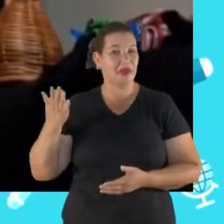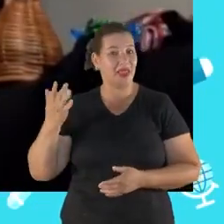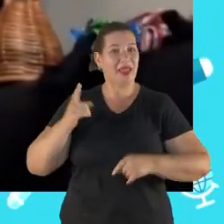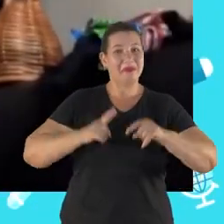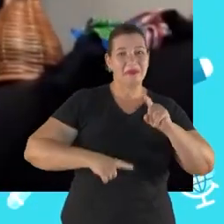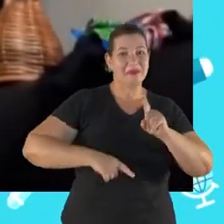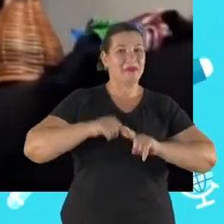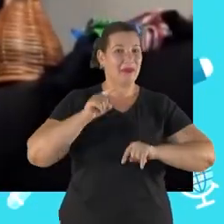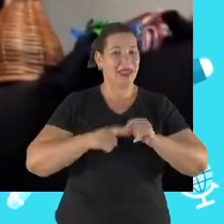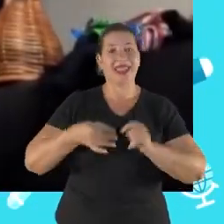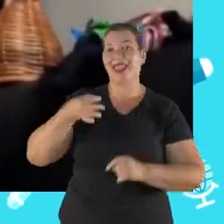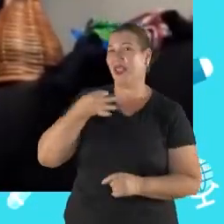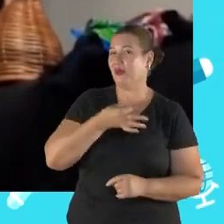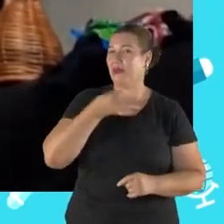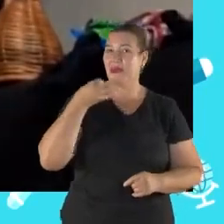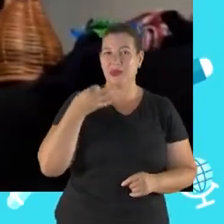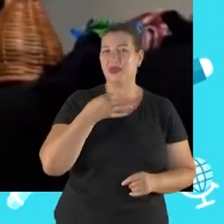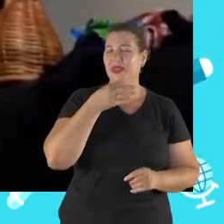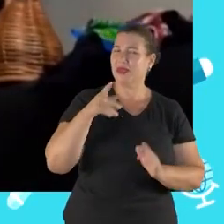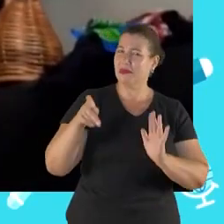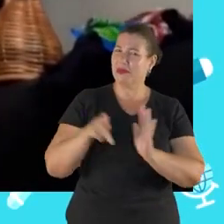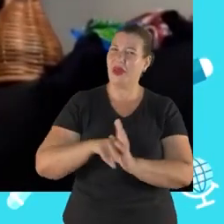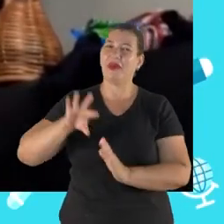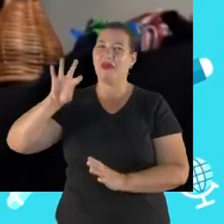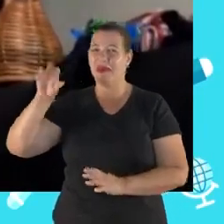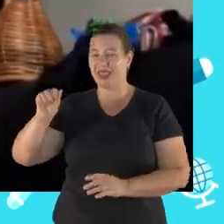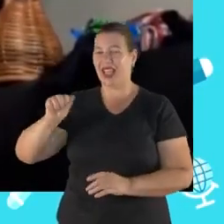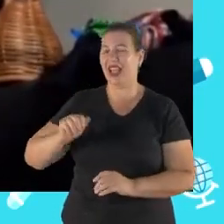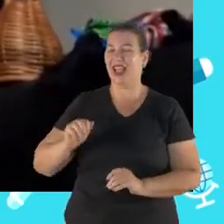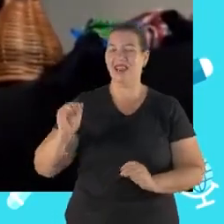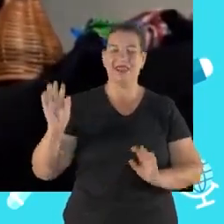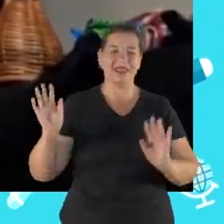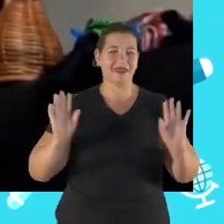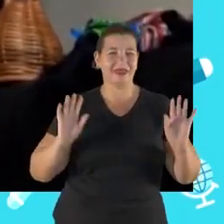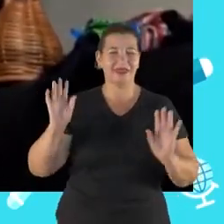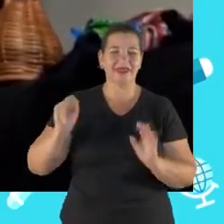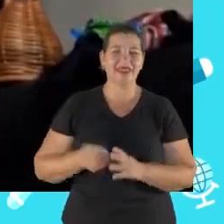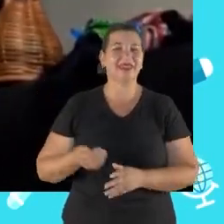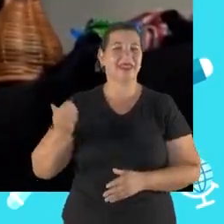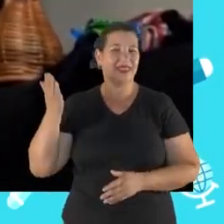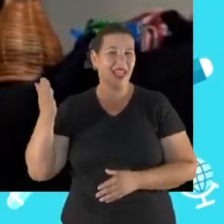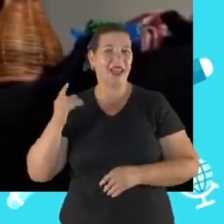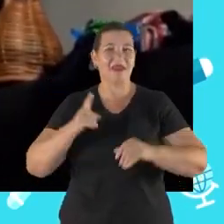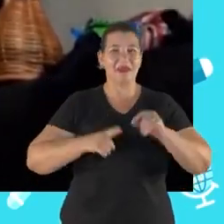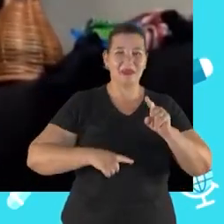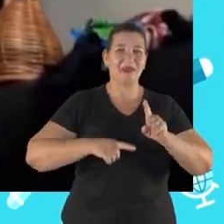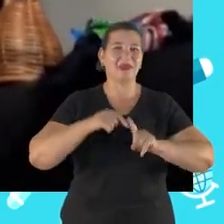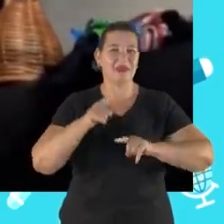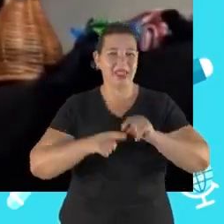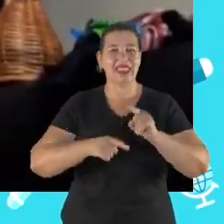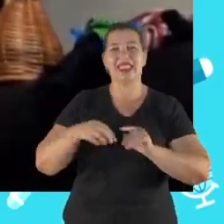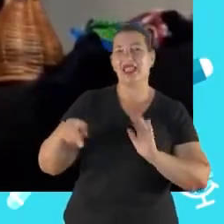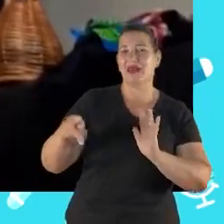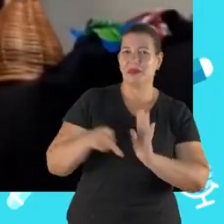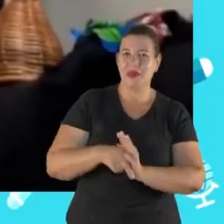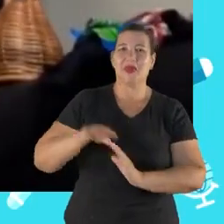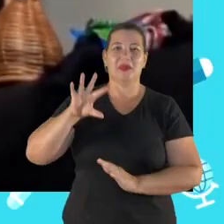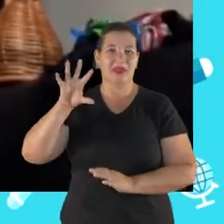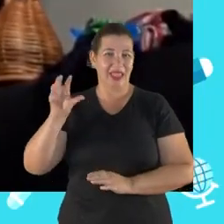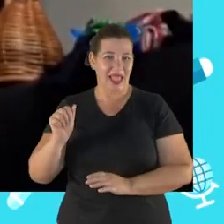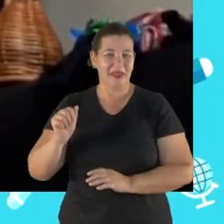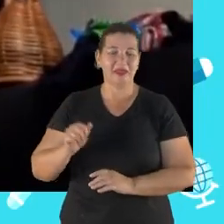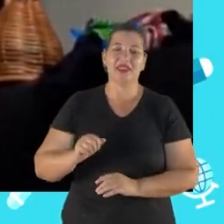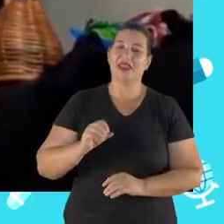O cachixi é um instrumento musical africano, lelê, africano. O cachixi é um instrumento